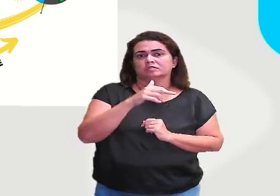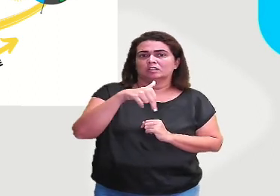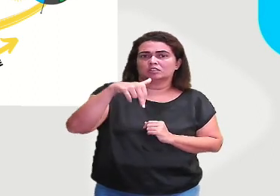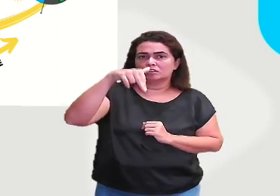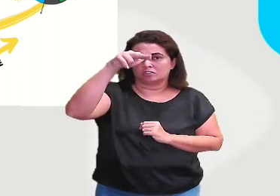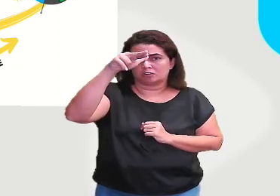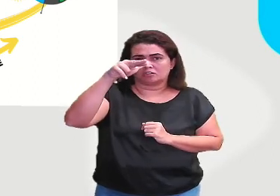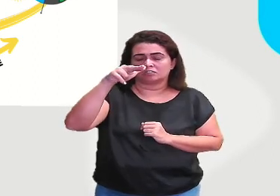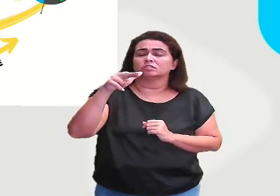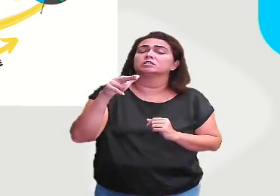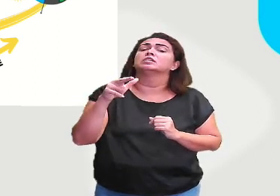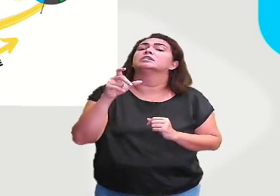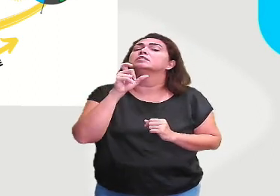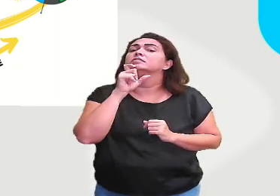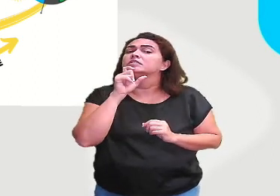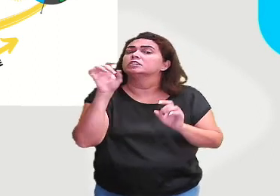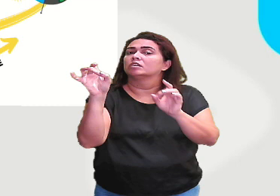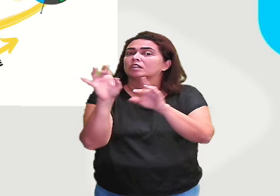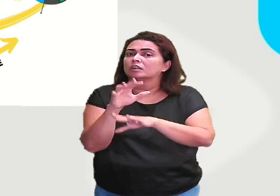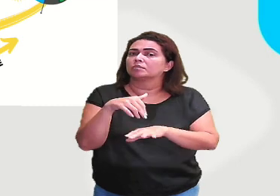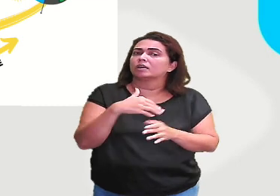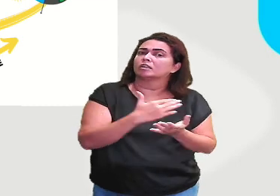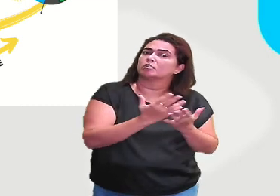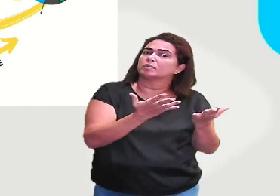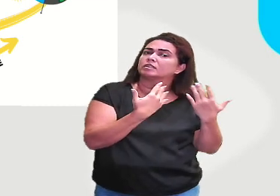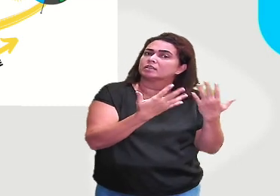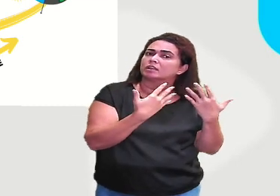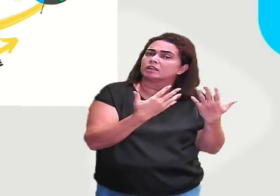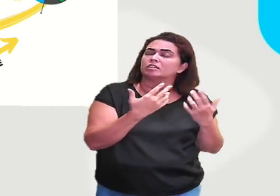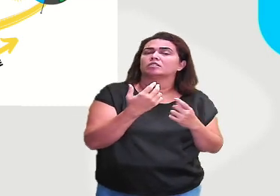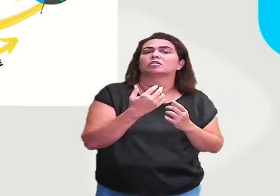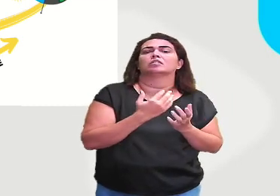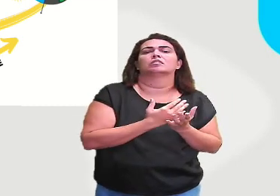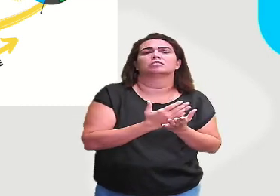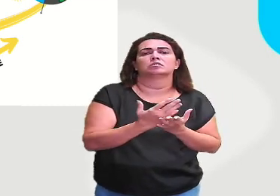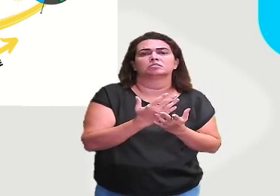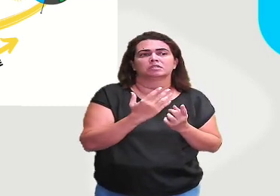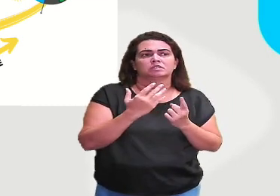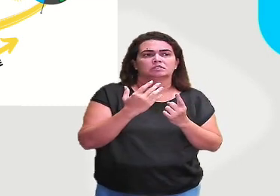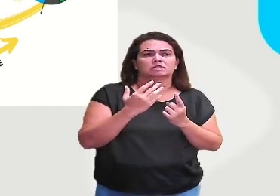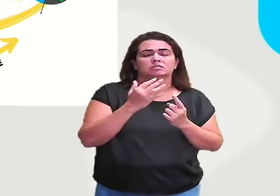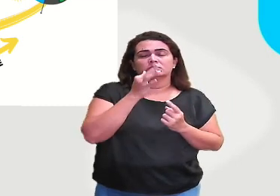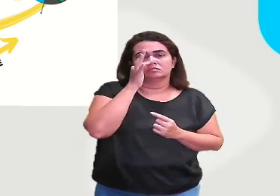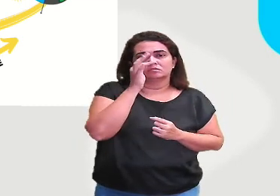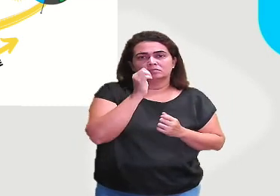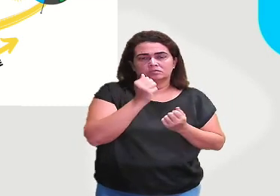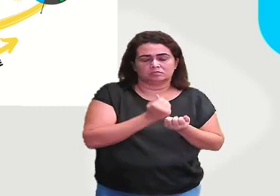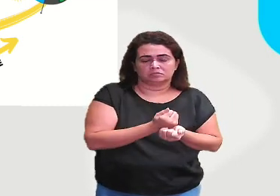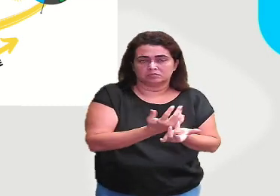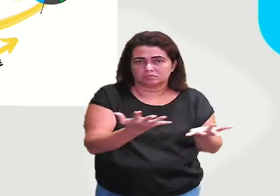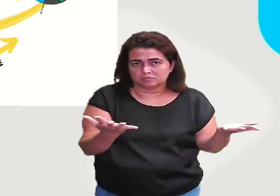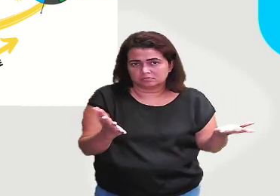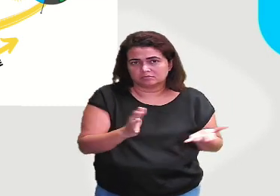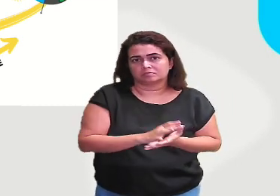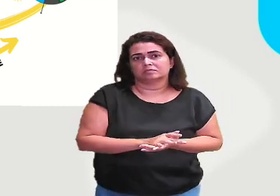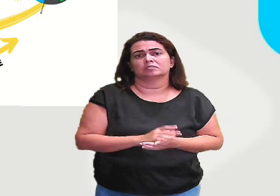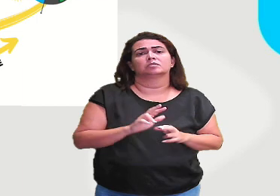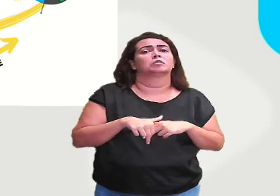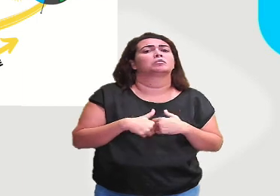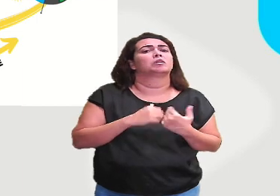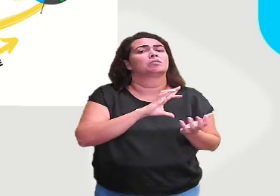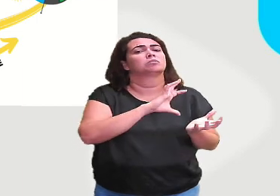e do pré-verão, que seria o início da primavera. Isso baseado muito naquela questão do clima temperado, né? Que é aquele clima que tem